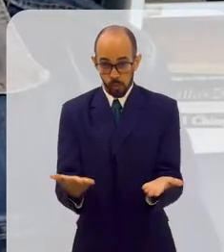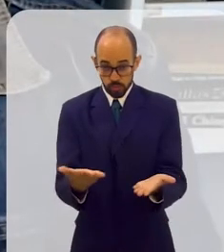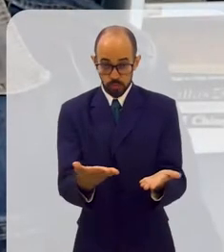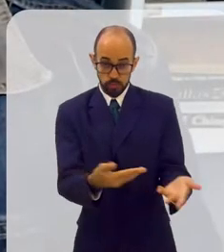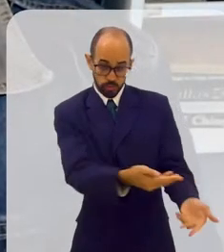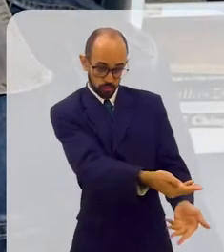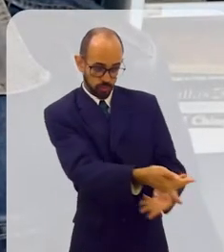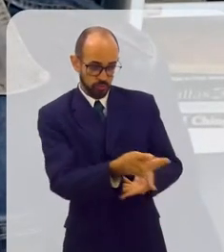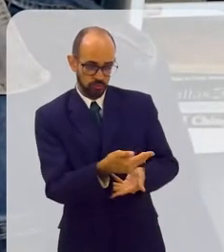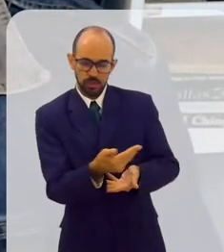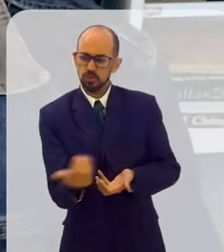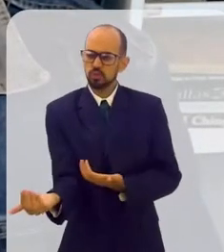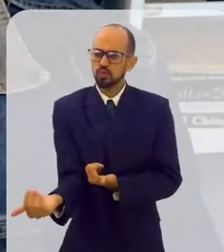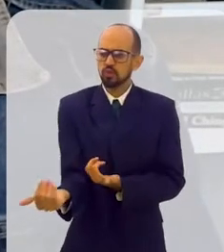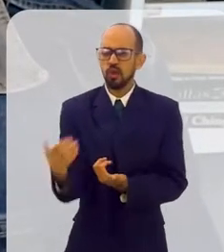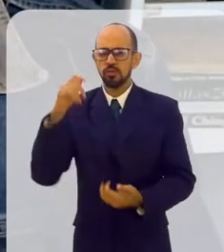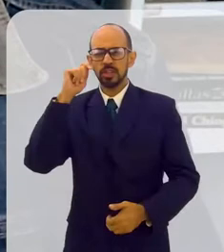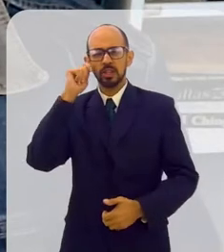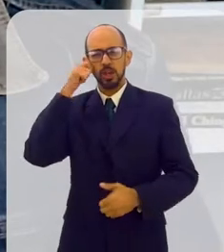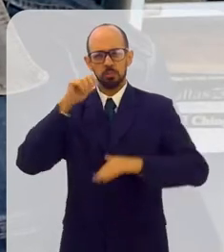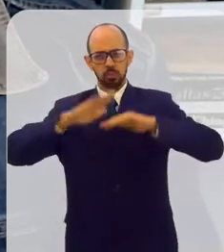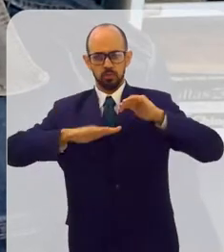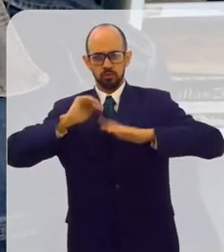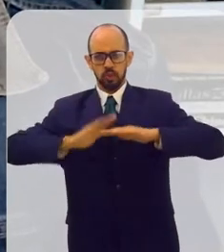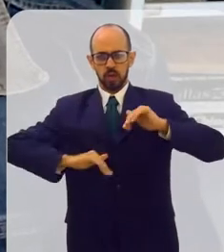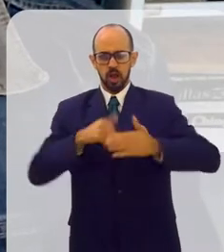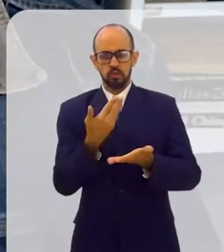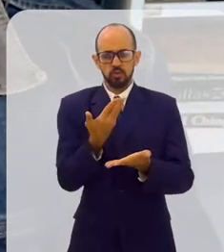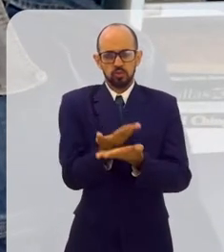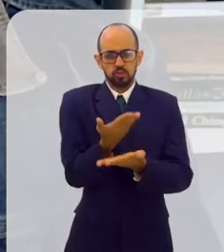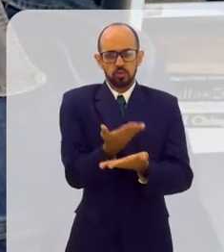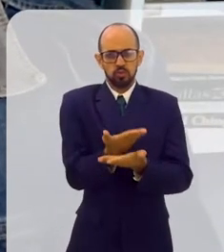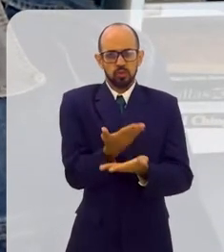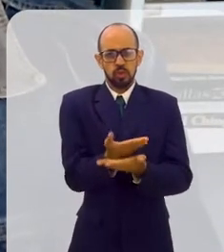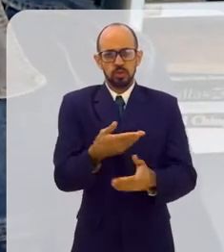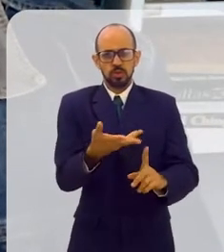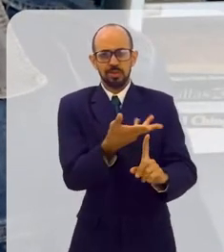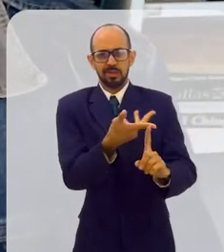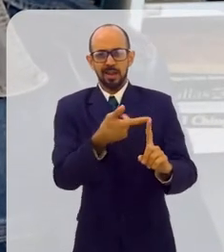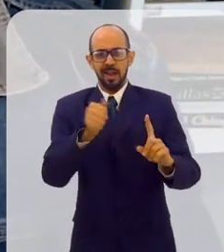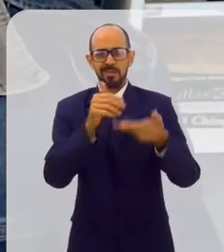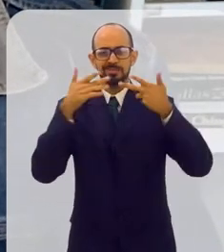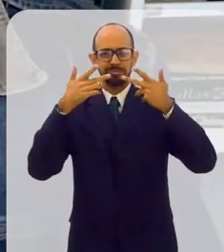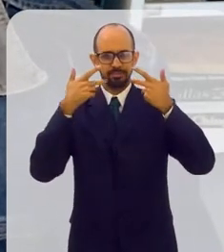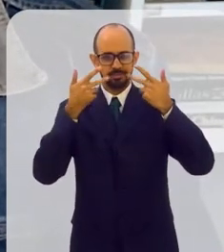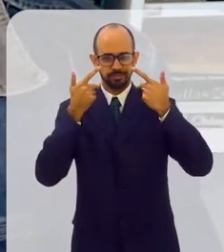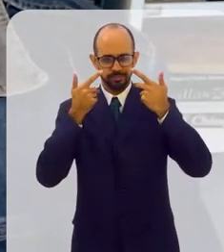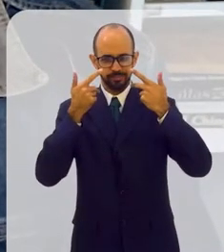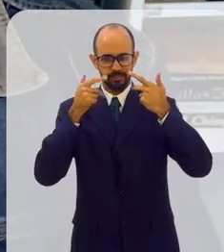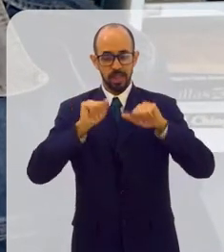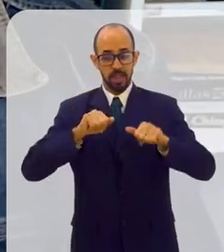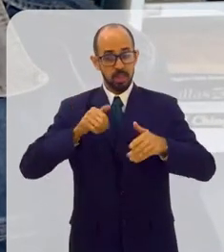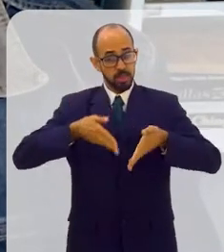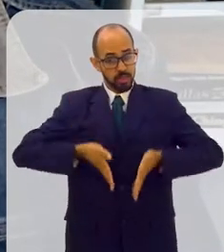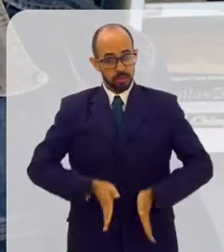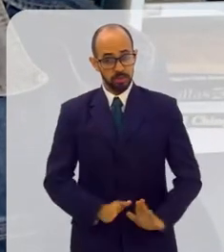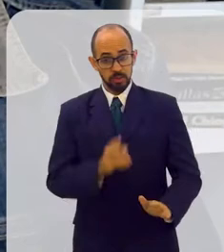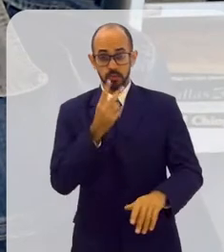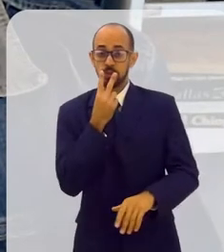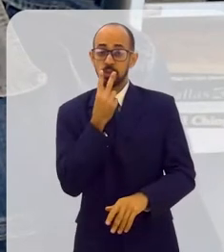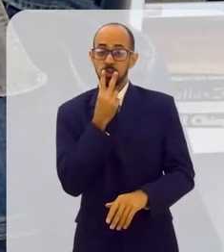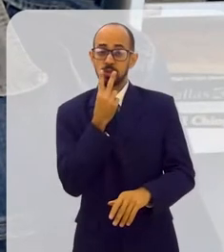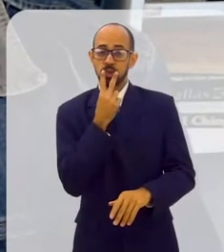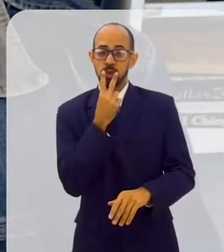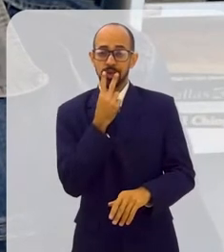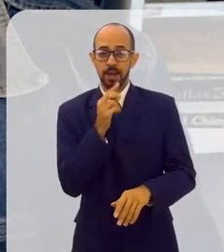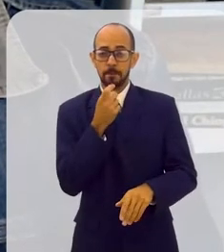Hoje temos como convidado um jovem negro profissional e estudioso das artes cênicas. Nascido em Vitória e criado pela mãe na zona